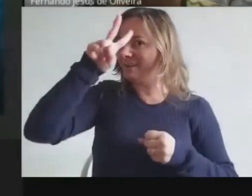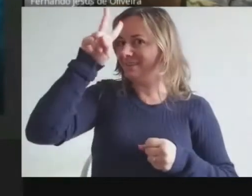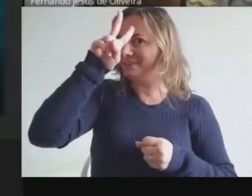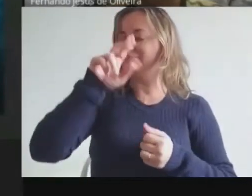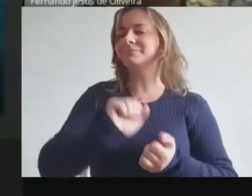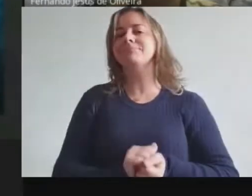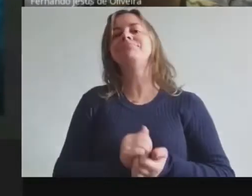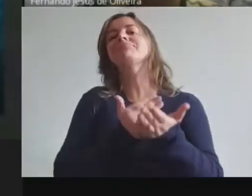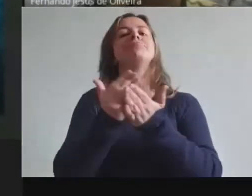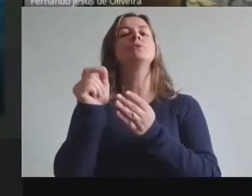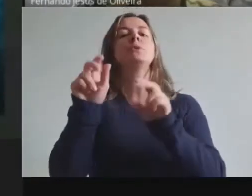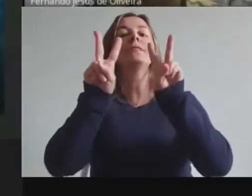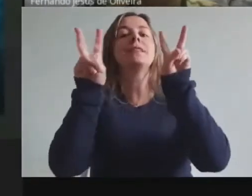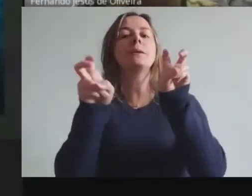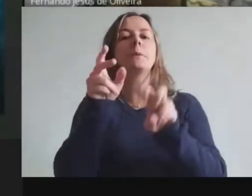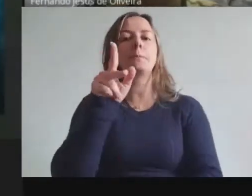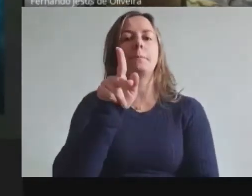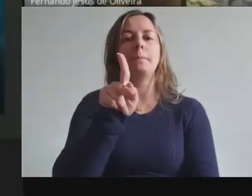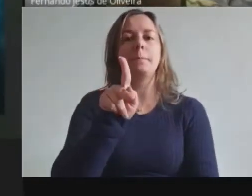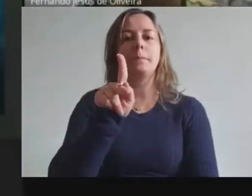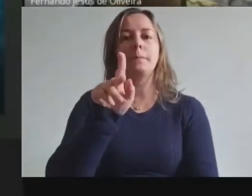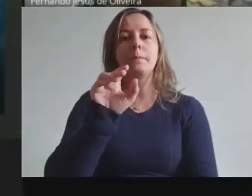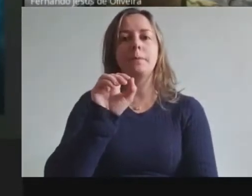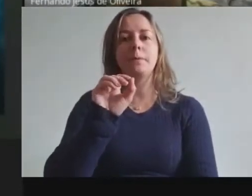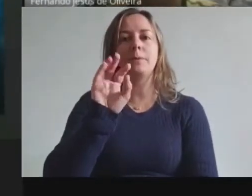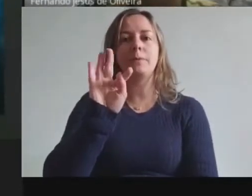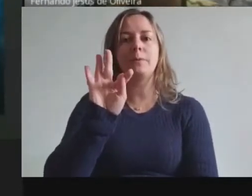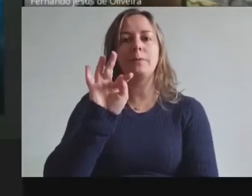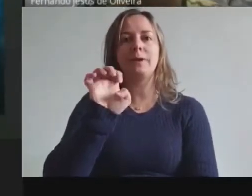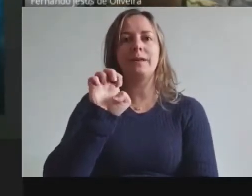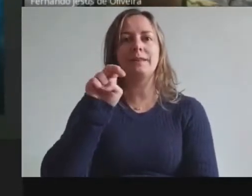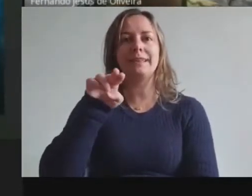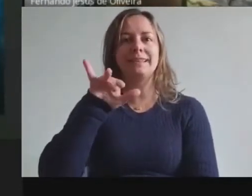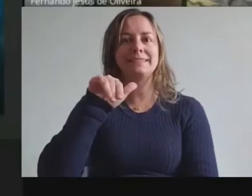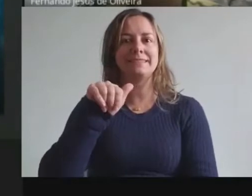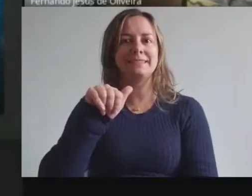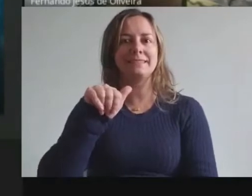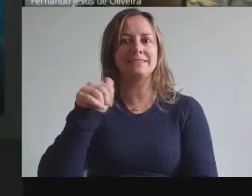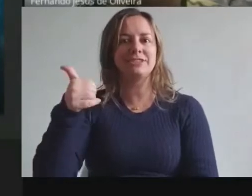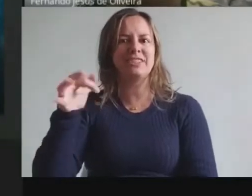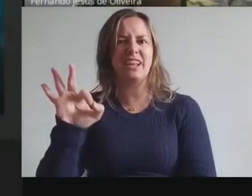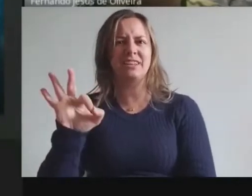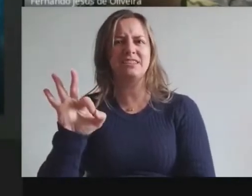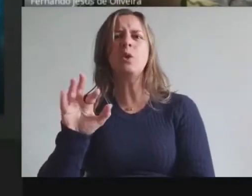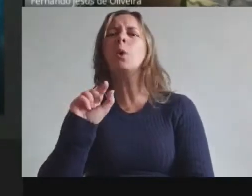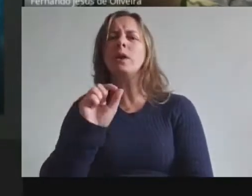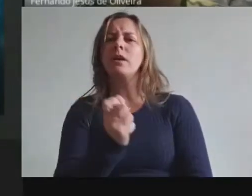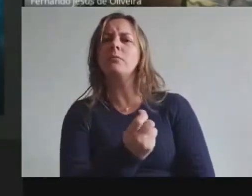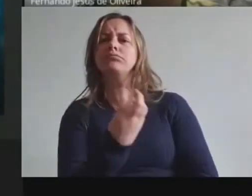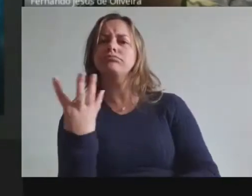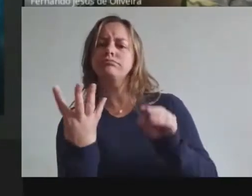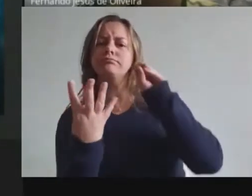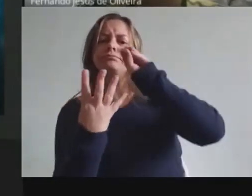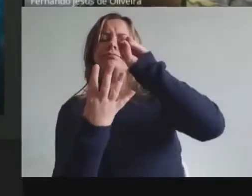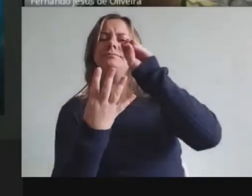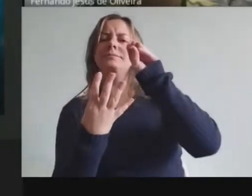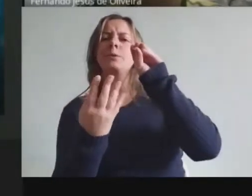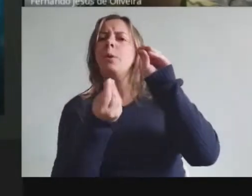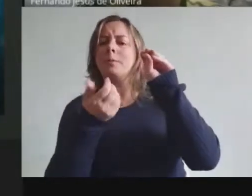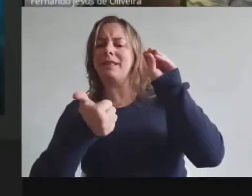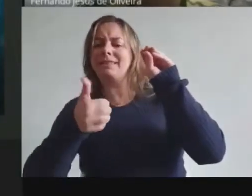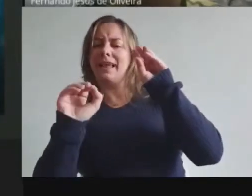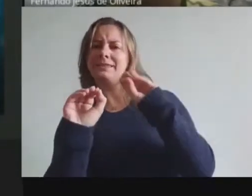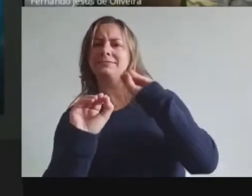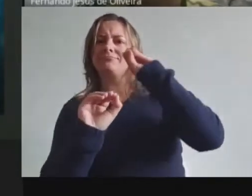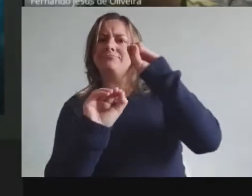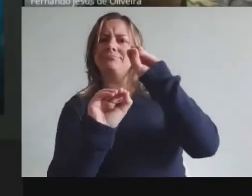Começando então com as potências de 10, né? Muita gente pergunta para que isso, né? Para que servem as potências de 10, né? Quando a